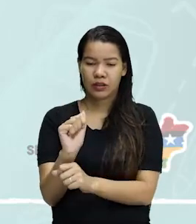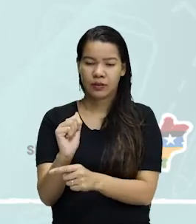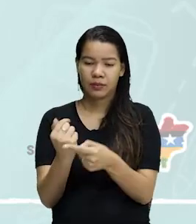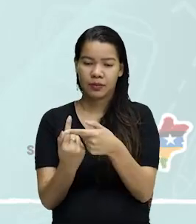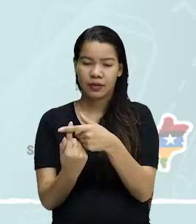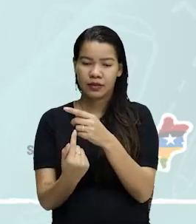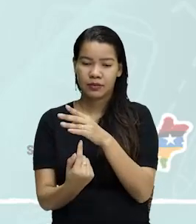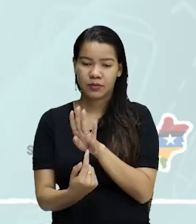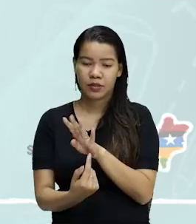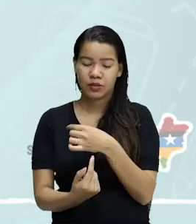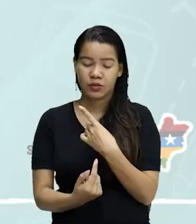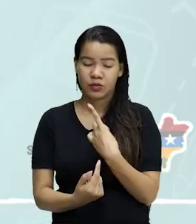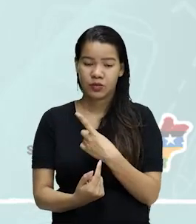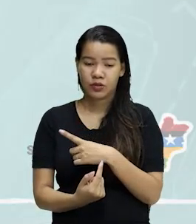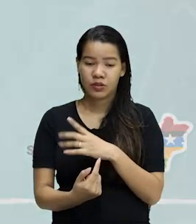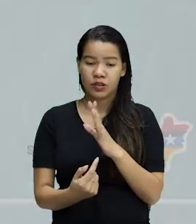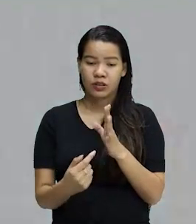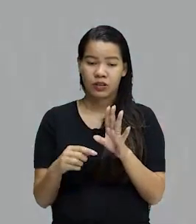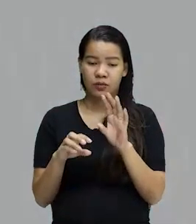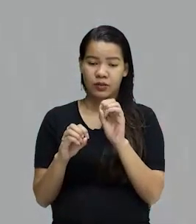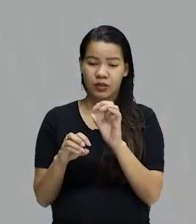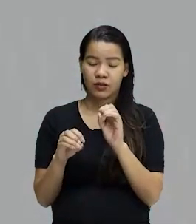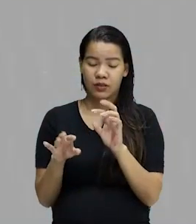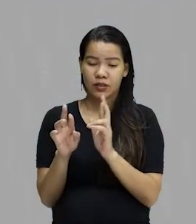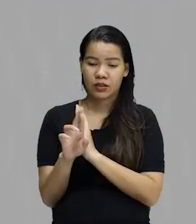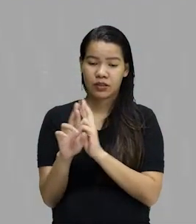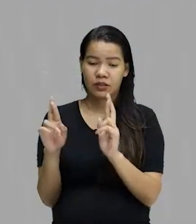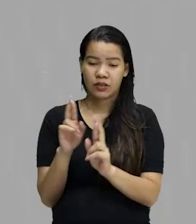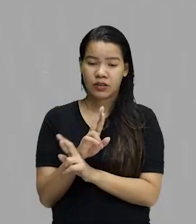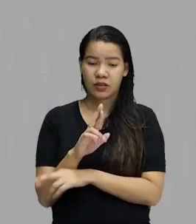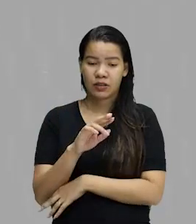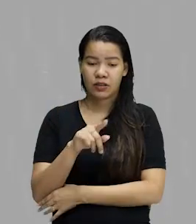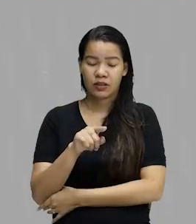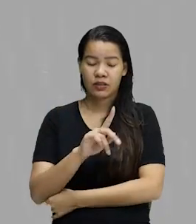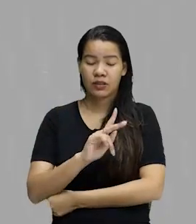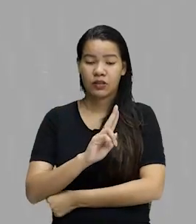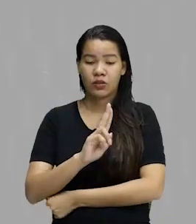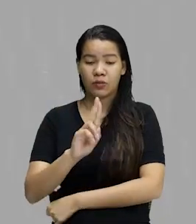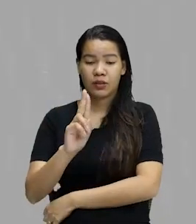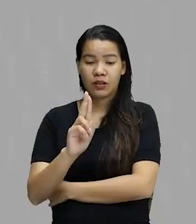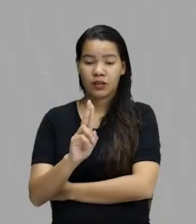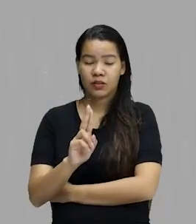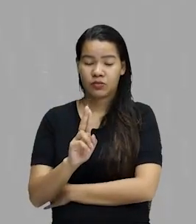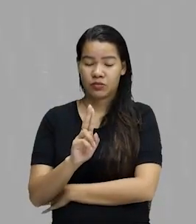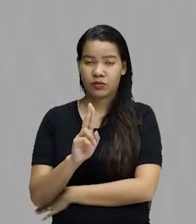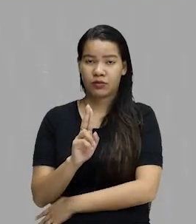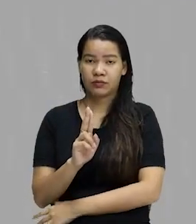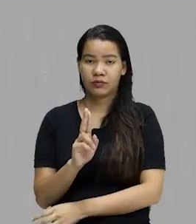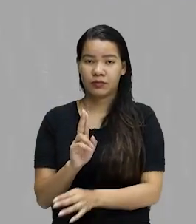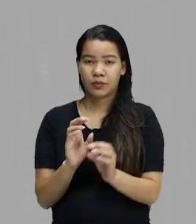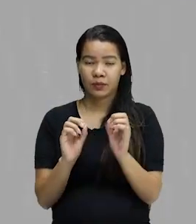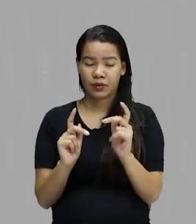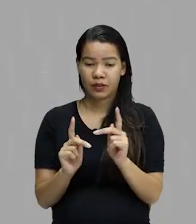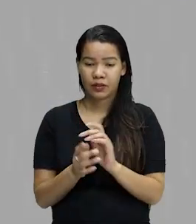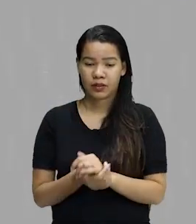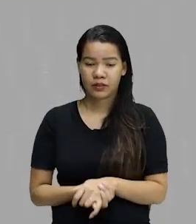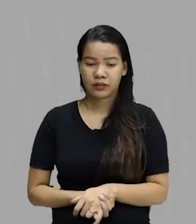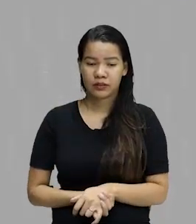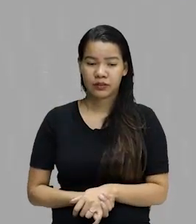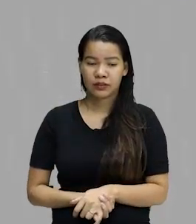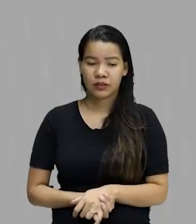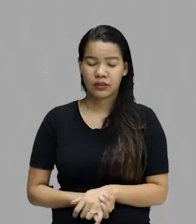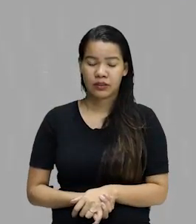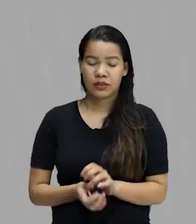temos aulas anteriores relacionadas a essa nomenclatura de sais, ok? E aí